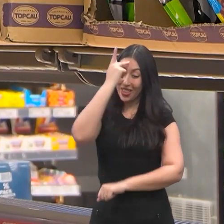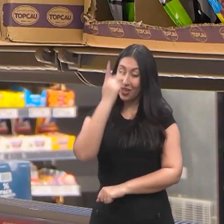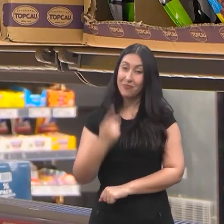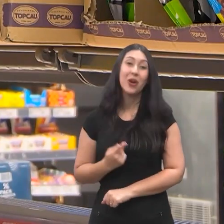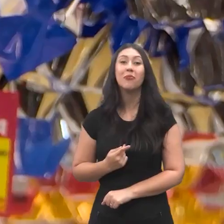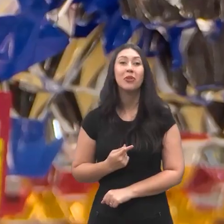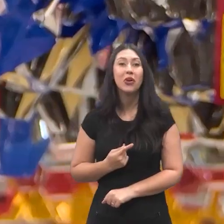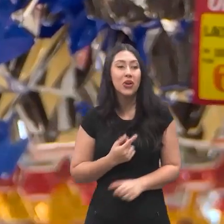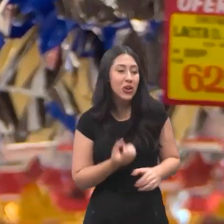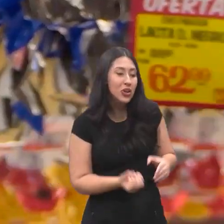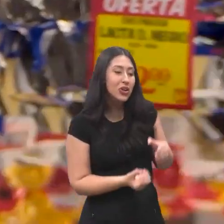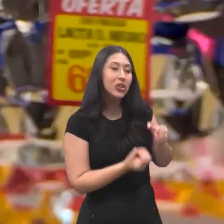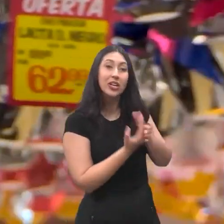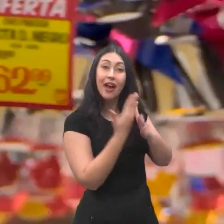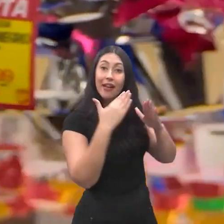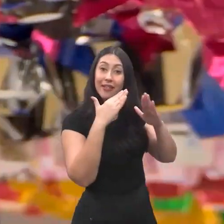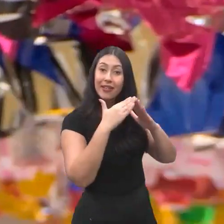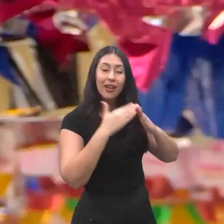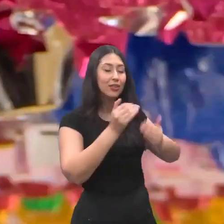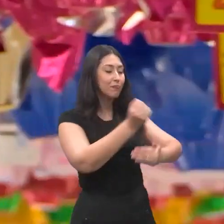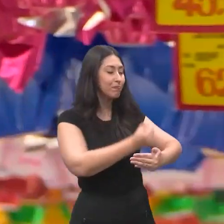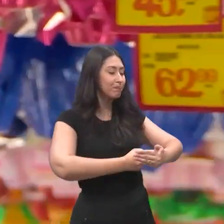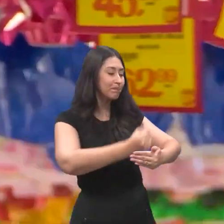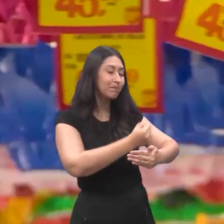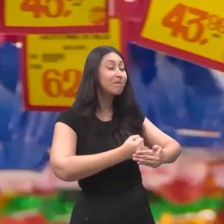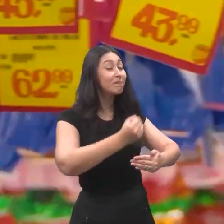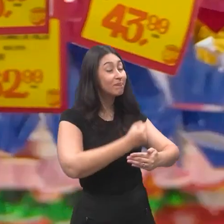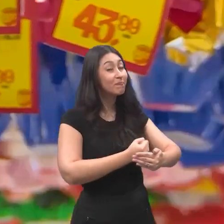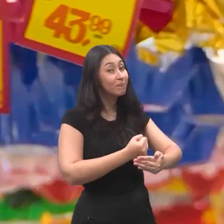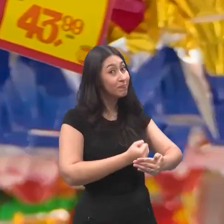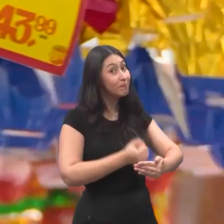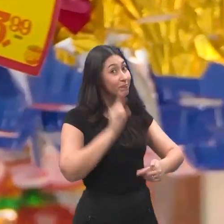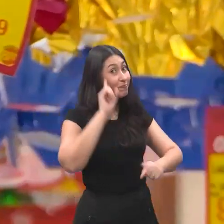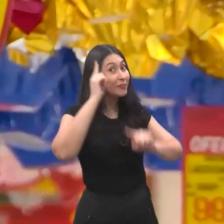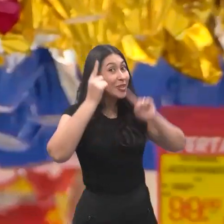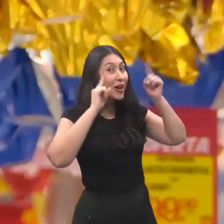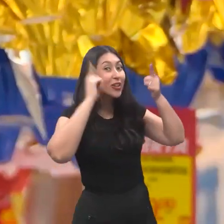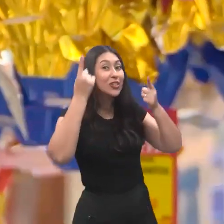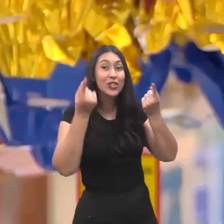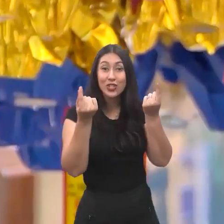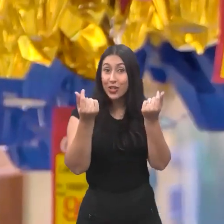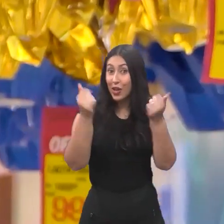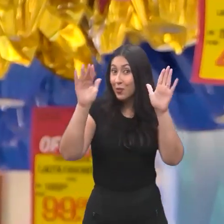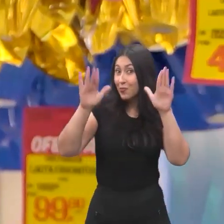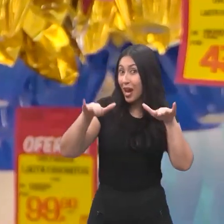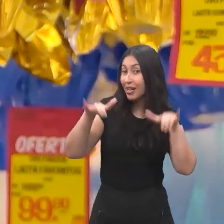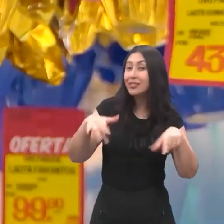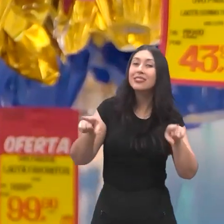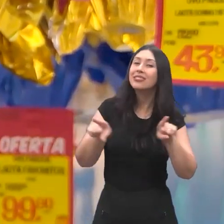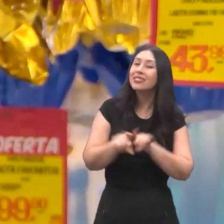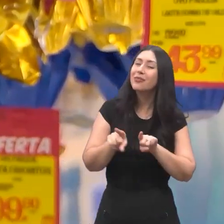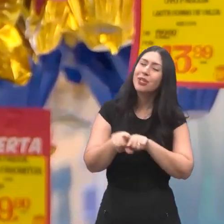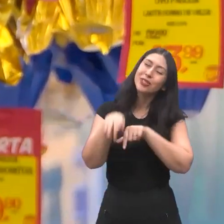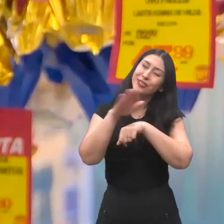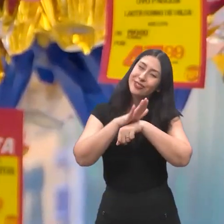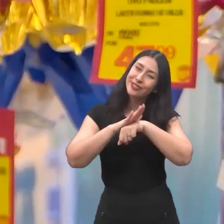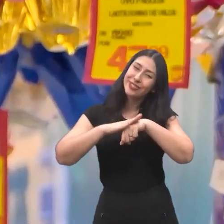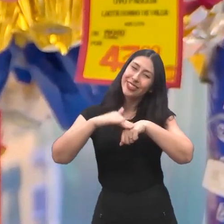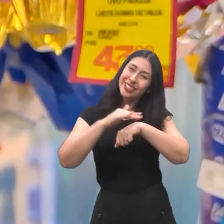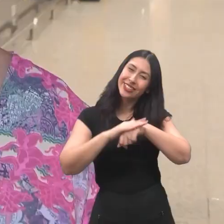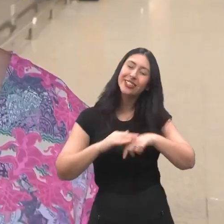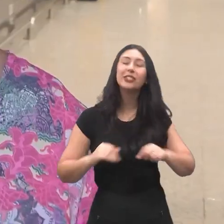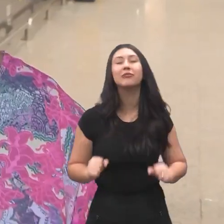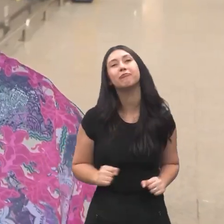mesmo. Criar um ovo de Páscoa caseiro em casa pode ser uma opção criativa econômica e cheia de